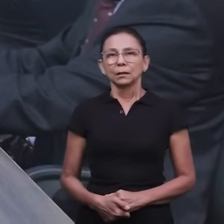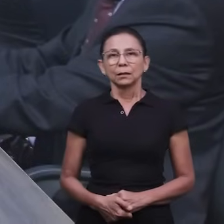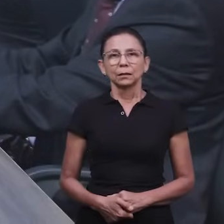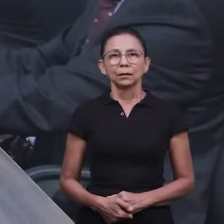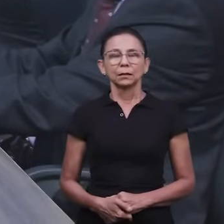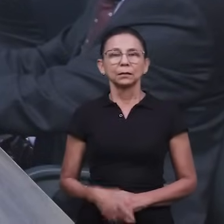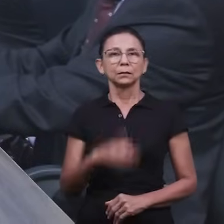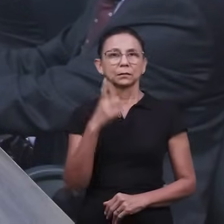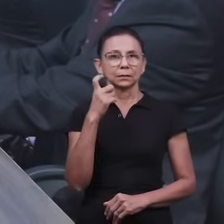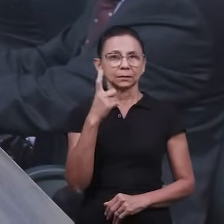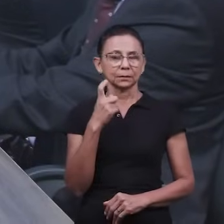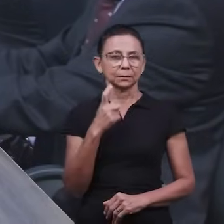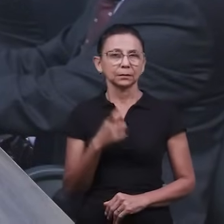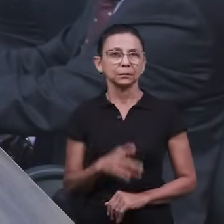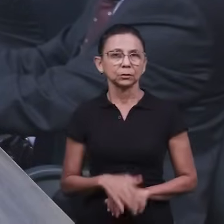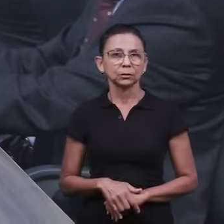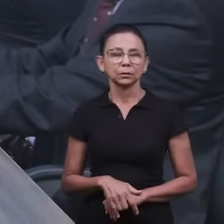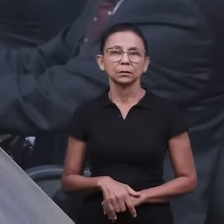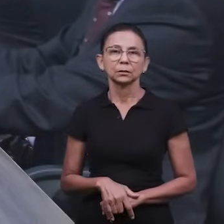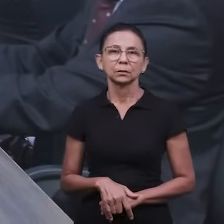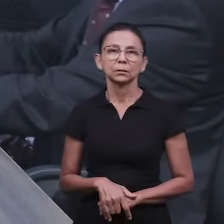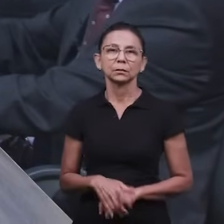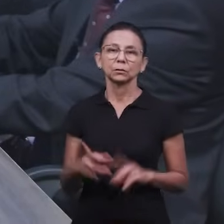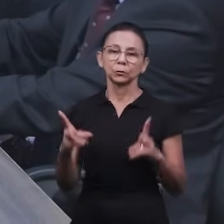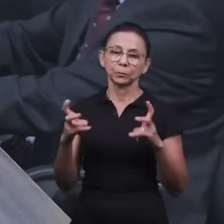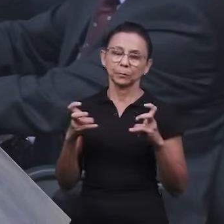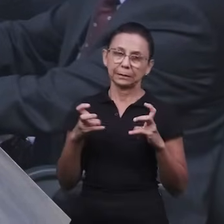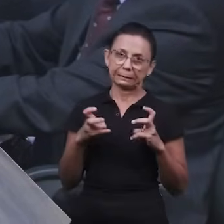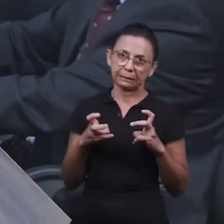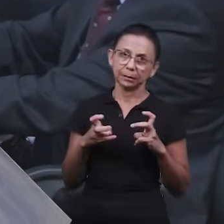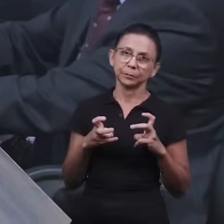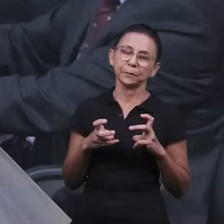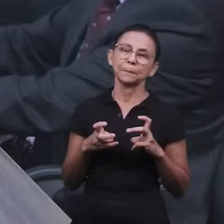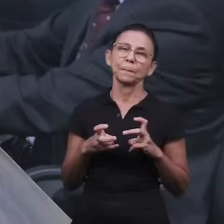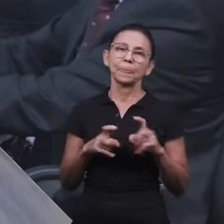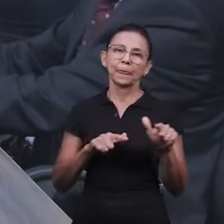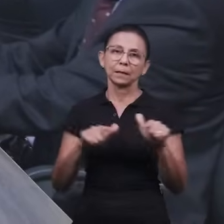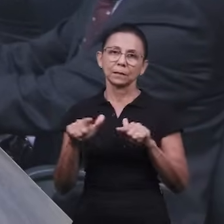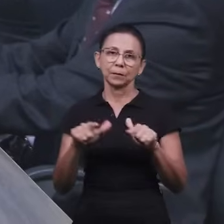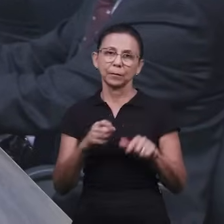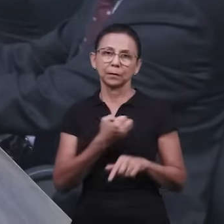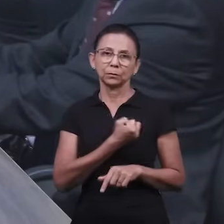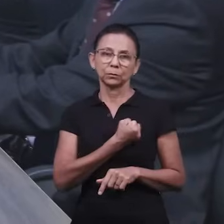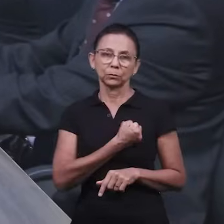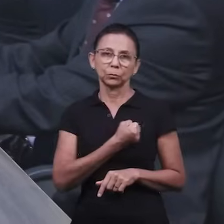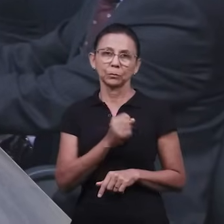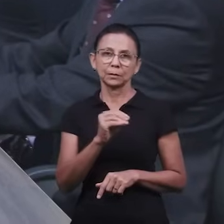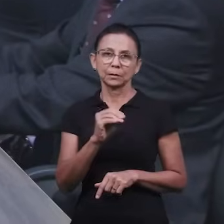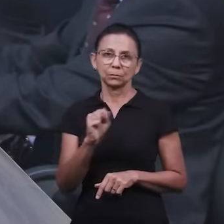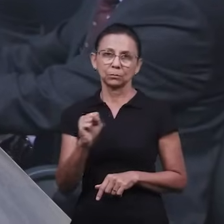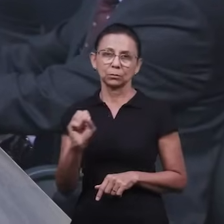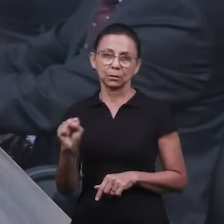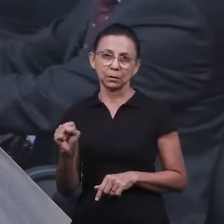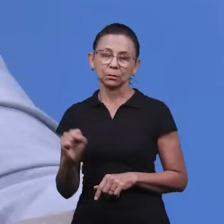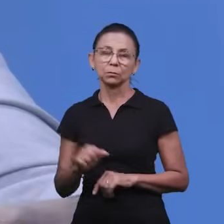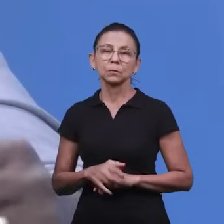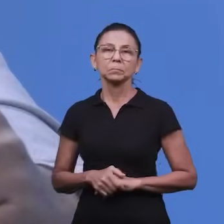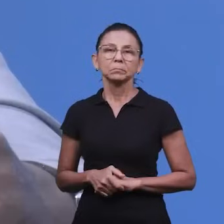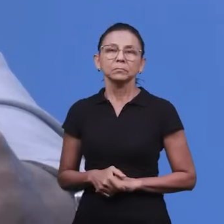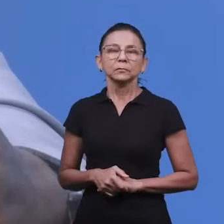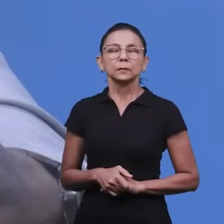gente percebe nesse atendimento é que as pessoas,